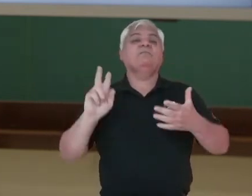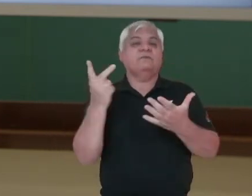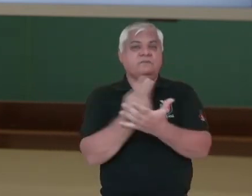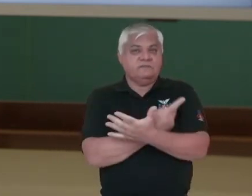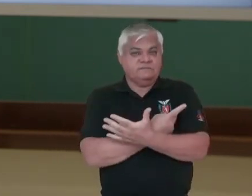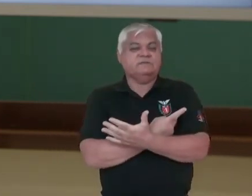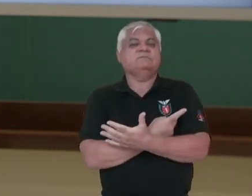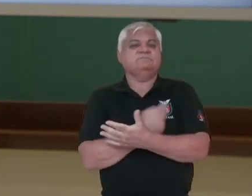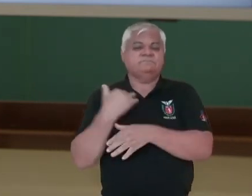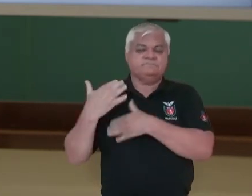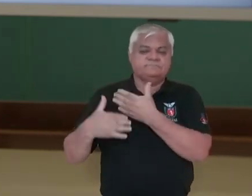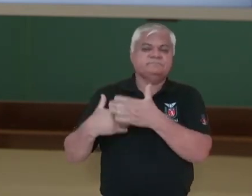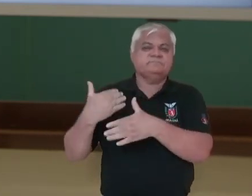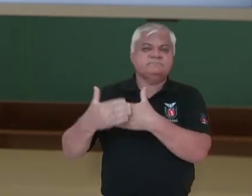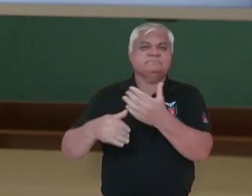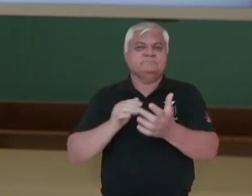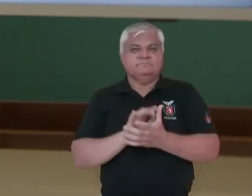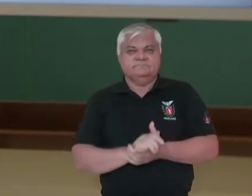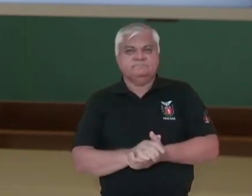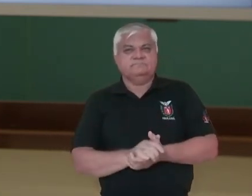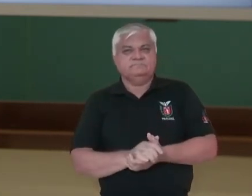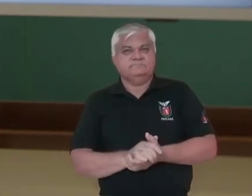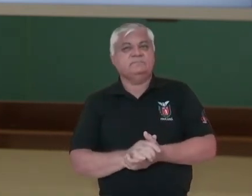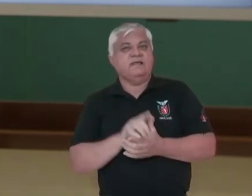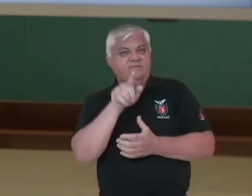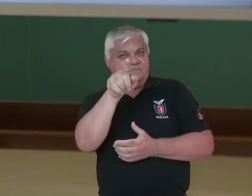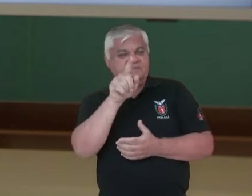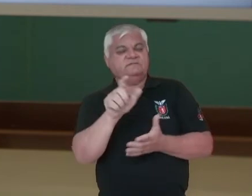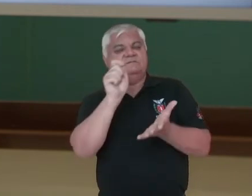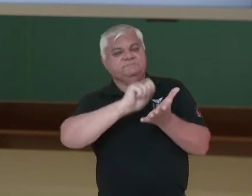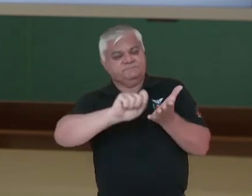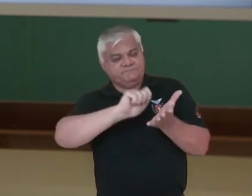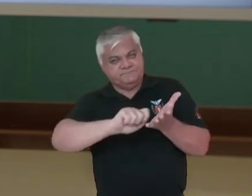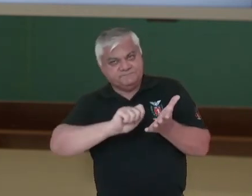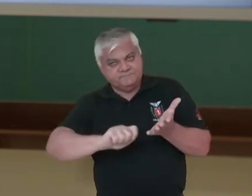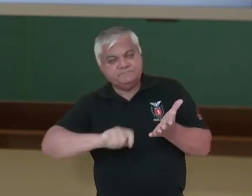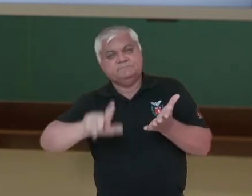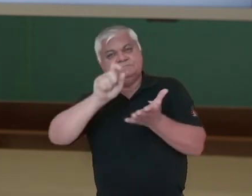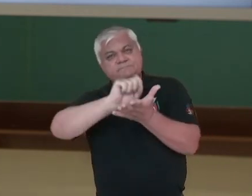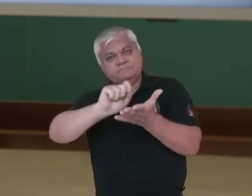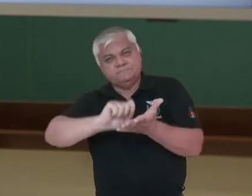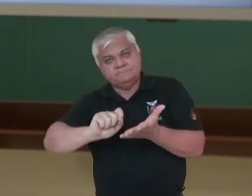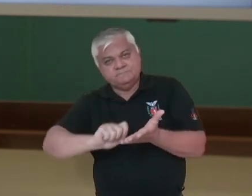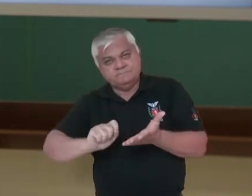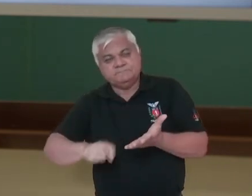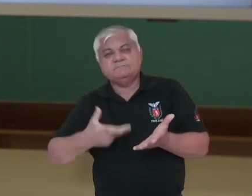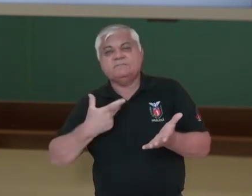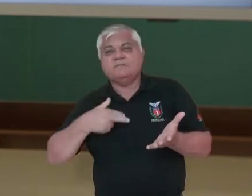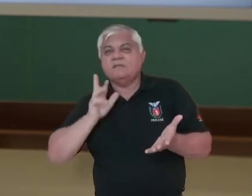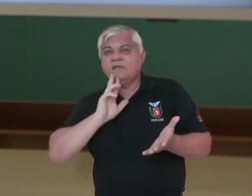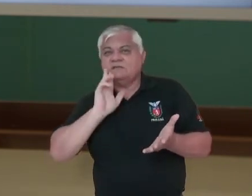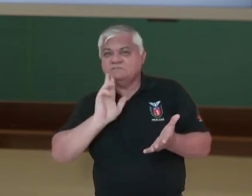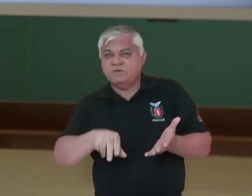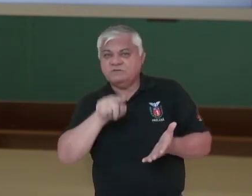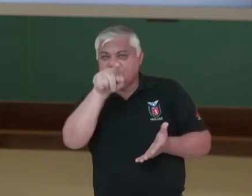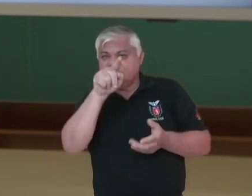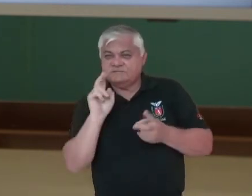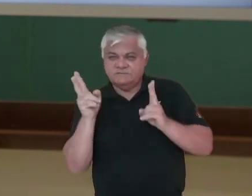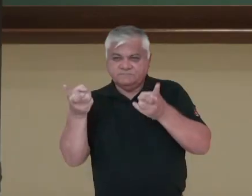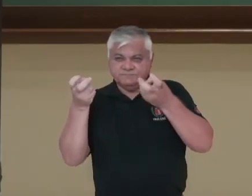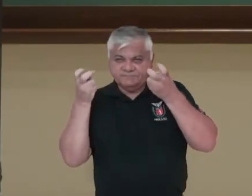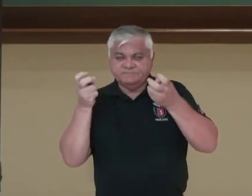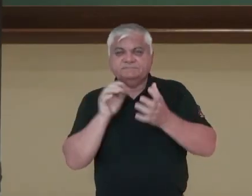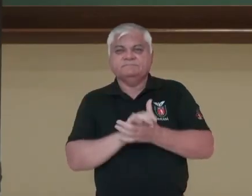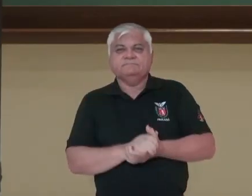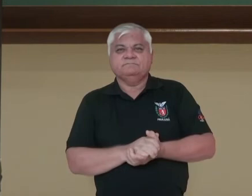ao longo da ocupação do Brasil. E aí, vocês fazem as anotações dessas respostas que vocês observaram ali nos